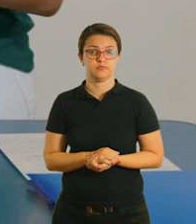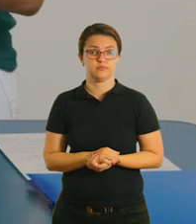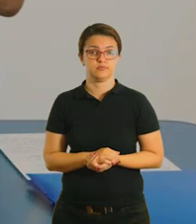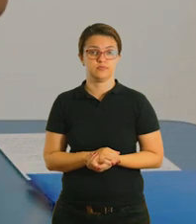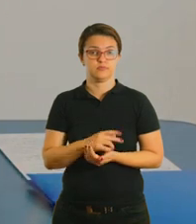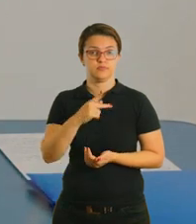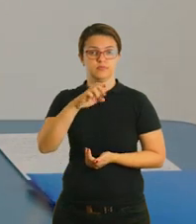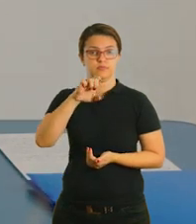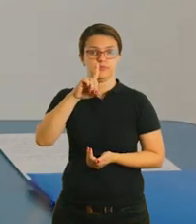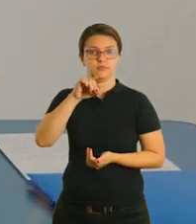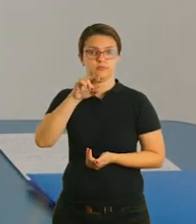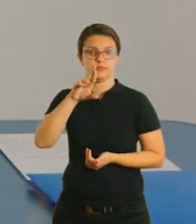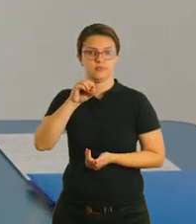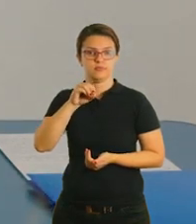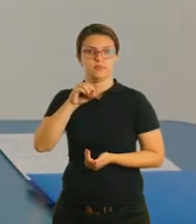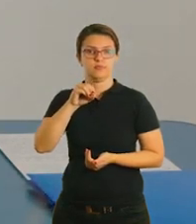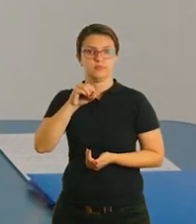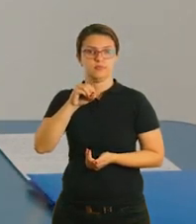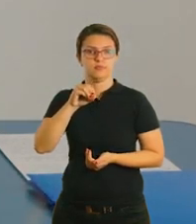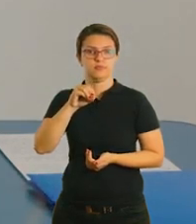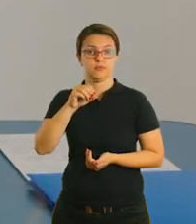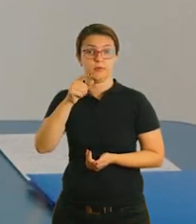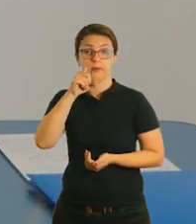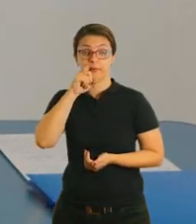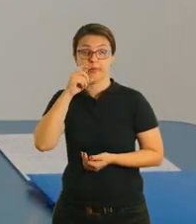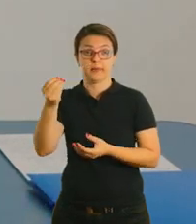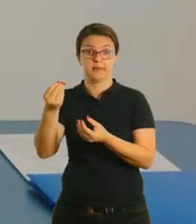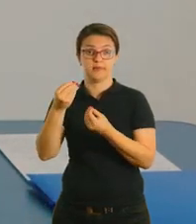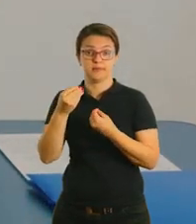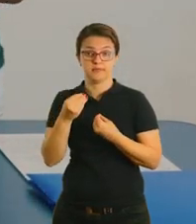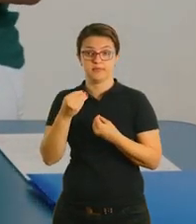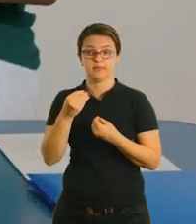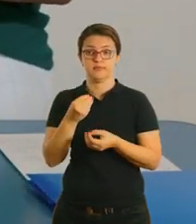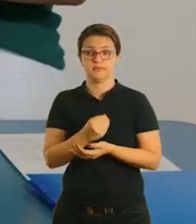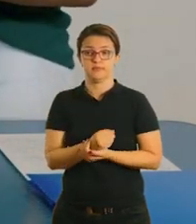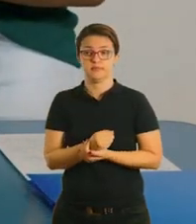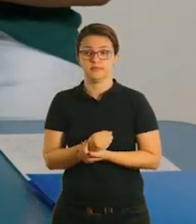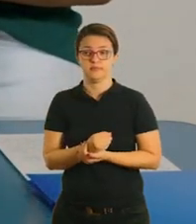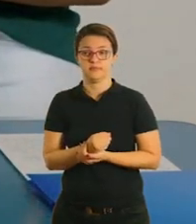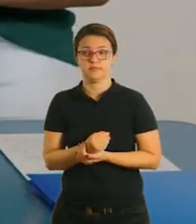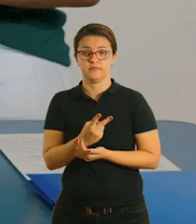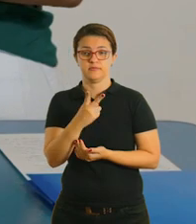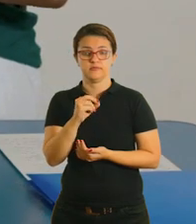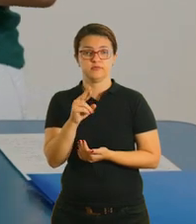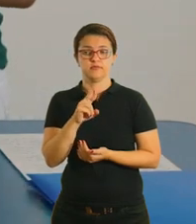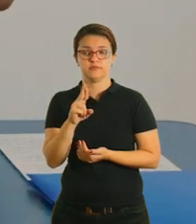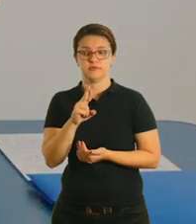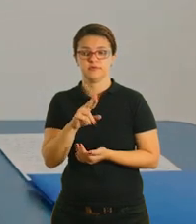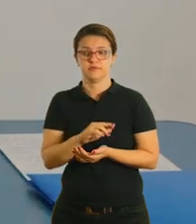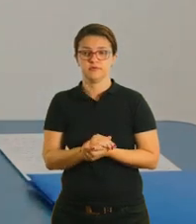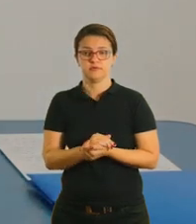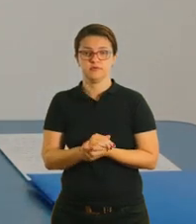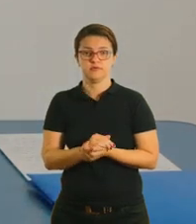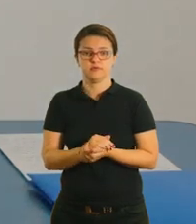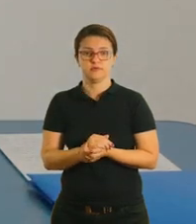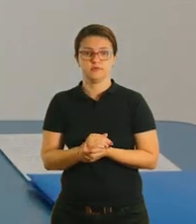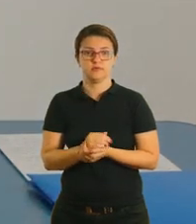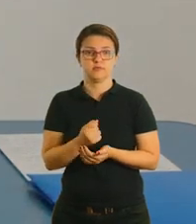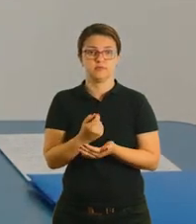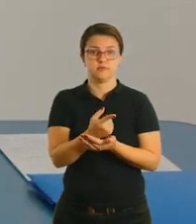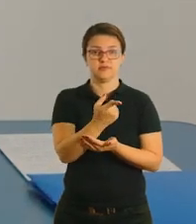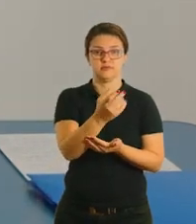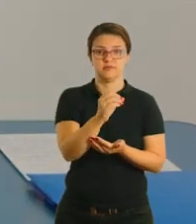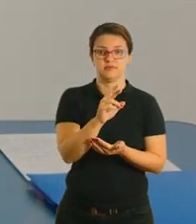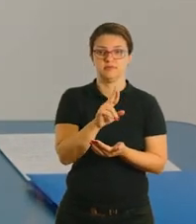tá? Pedro ganhou de seu pai uma quantia de 20 reais e gastou 10. Sua prima Fernanda também recebeu dinheiro.